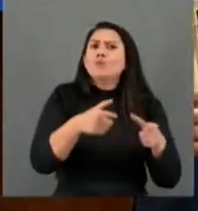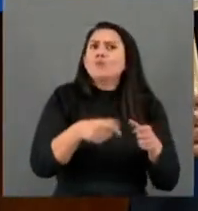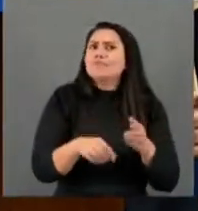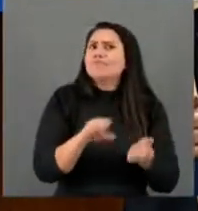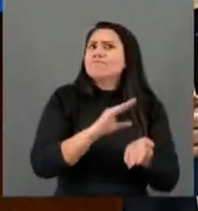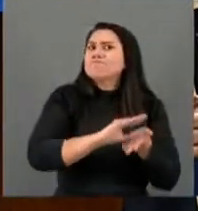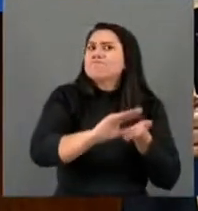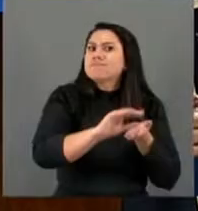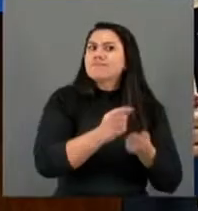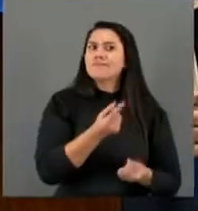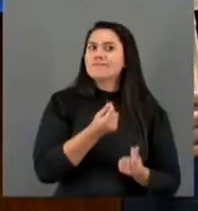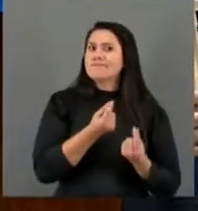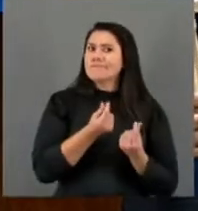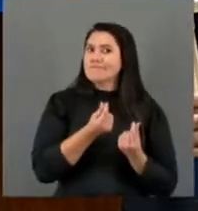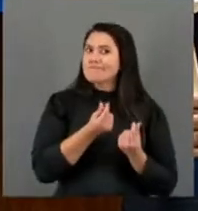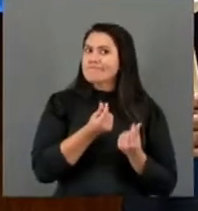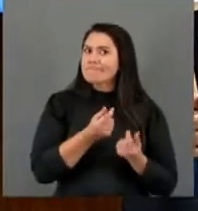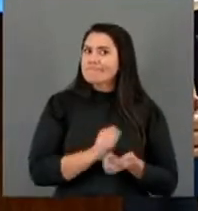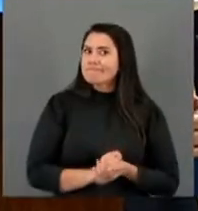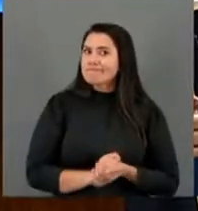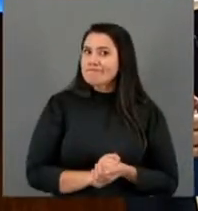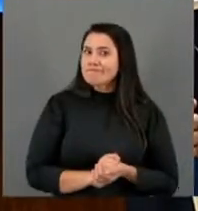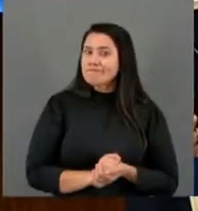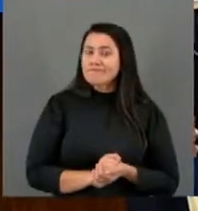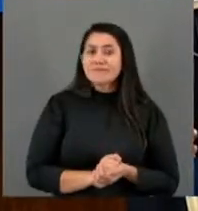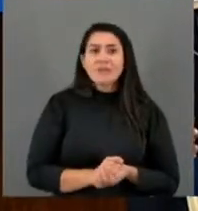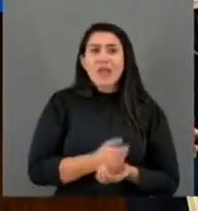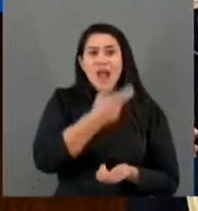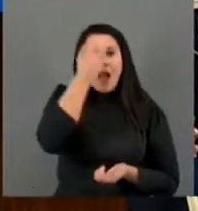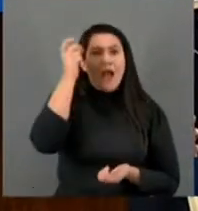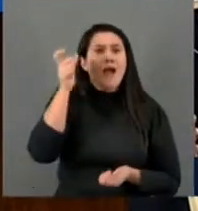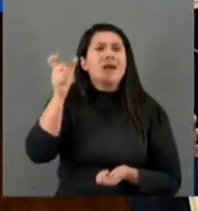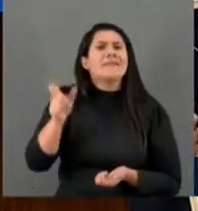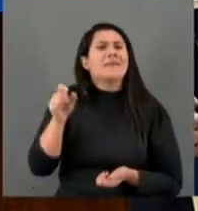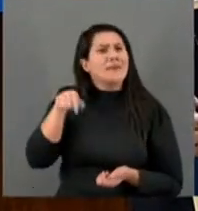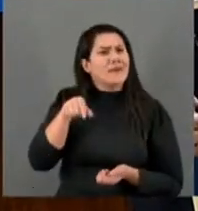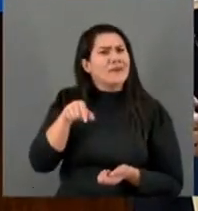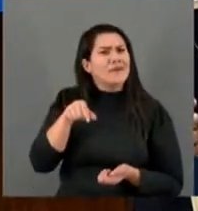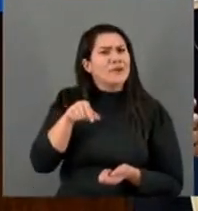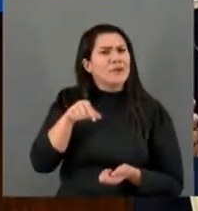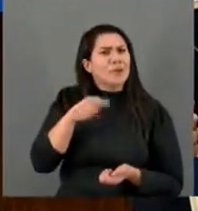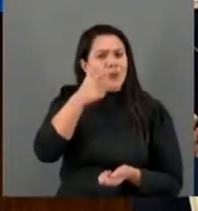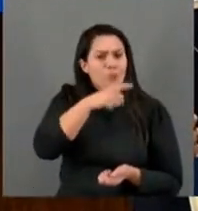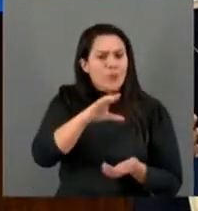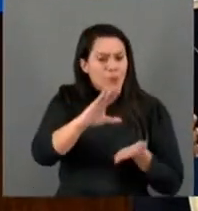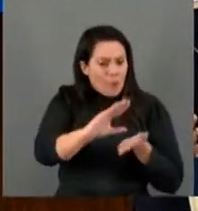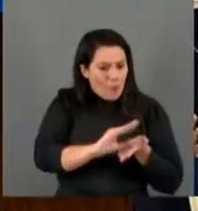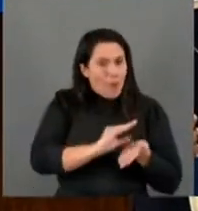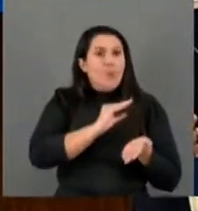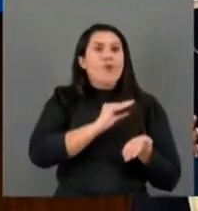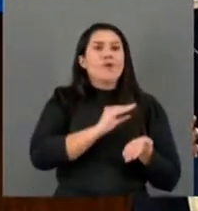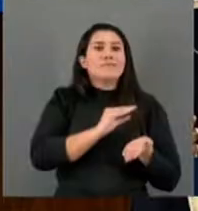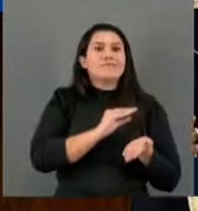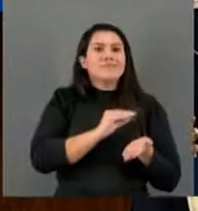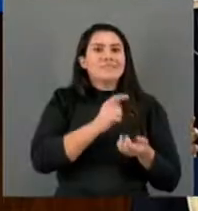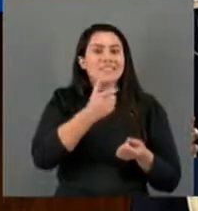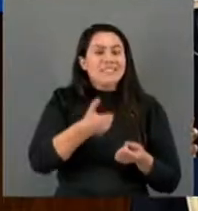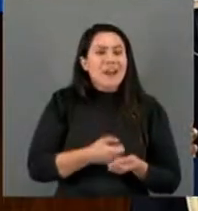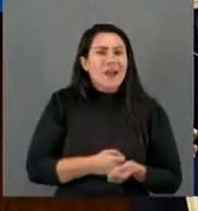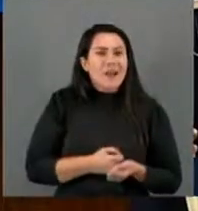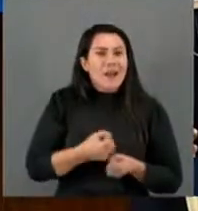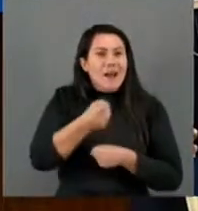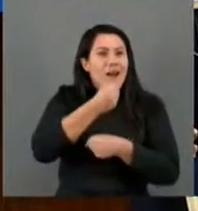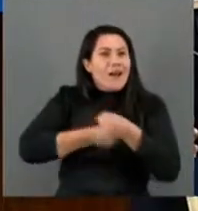Quem passou a ser beneficiário no ano passado de